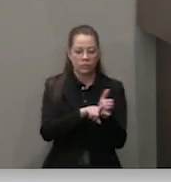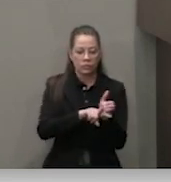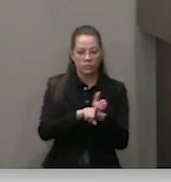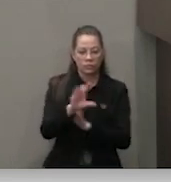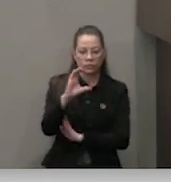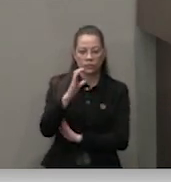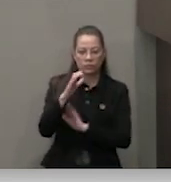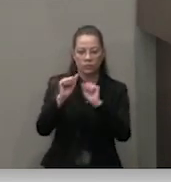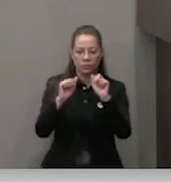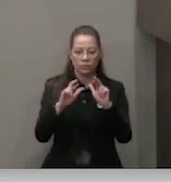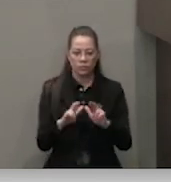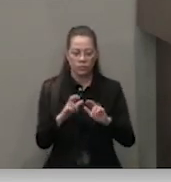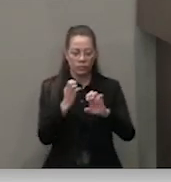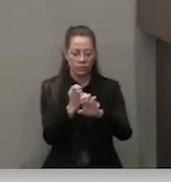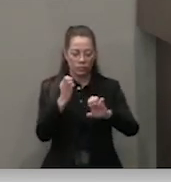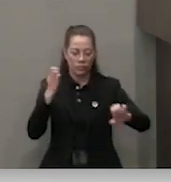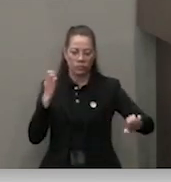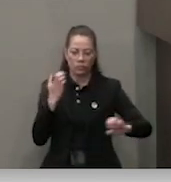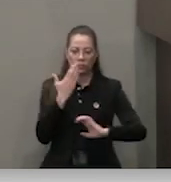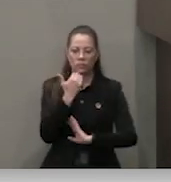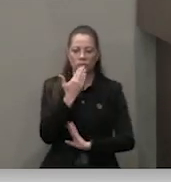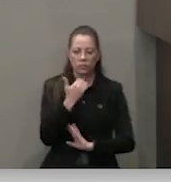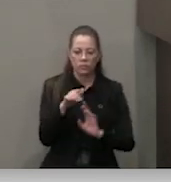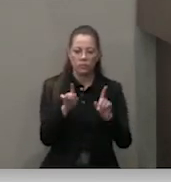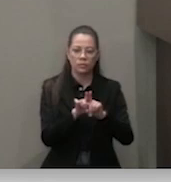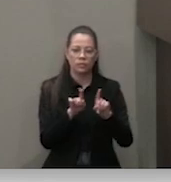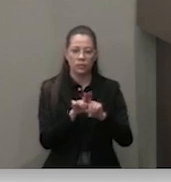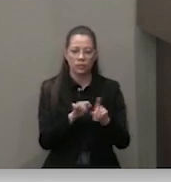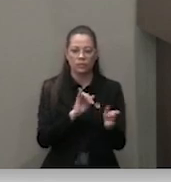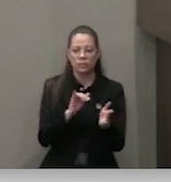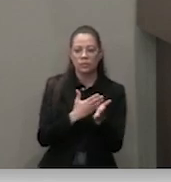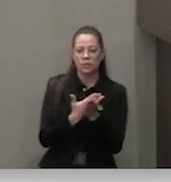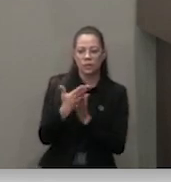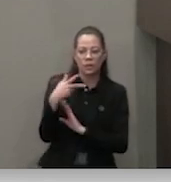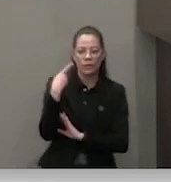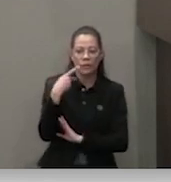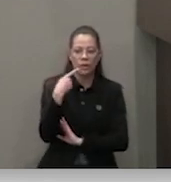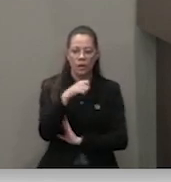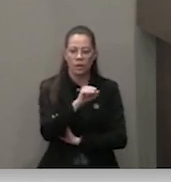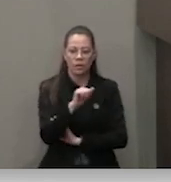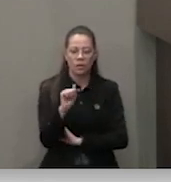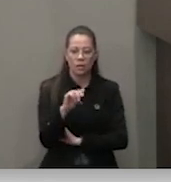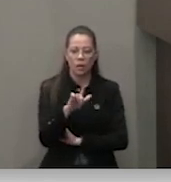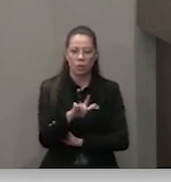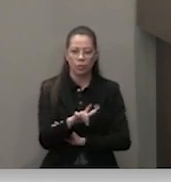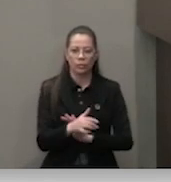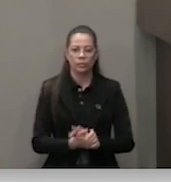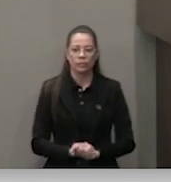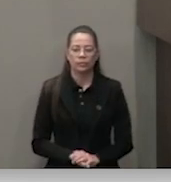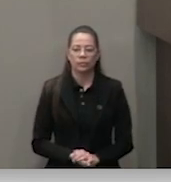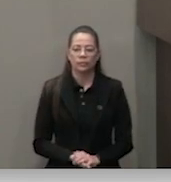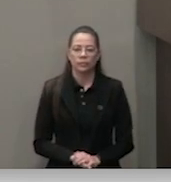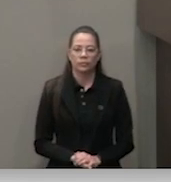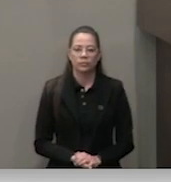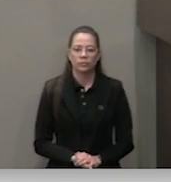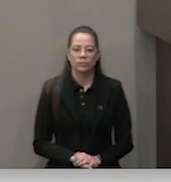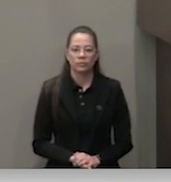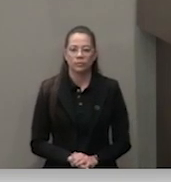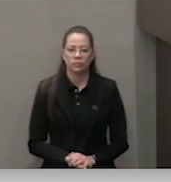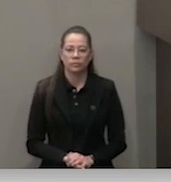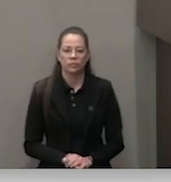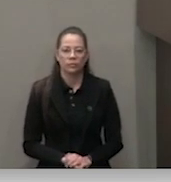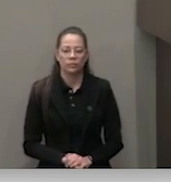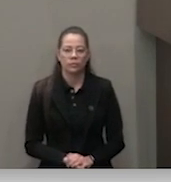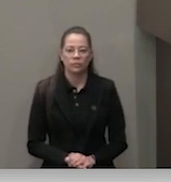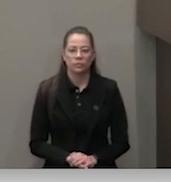científica na área de engenharia de alimentos também iniciativa do vereador sa espinelli antes de passar